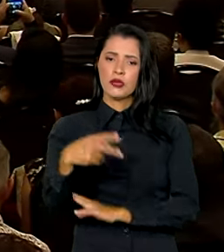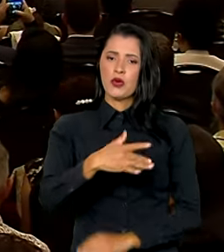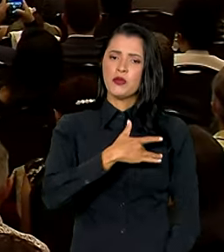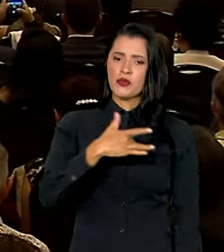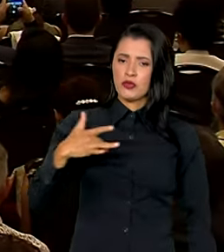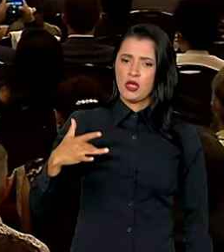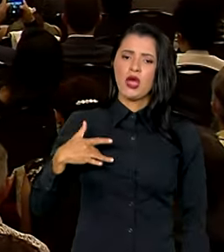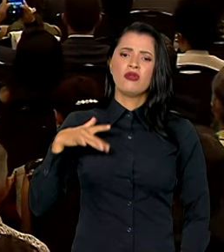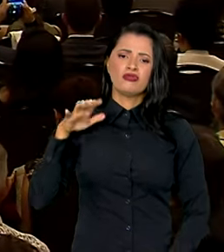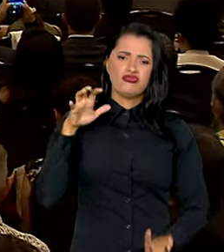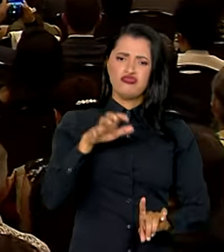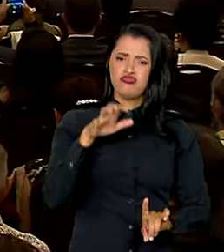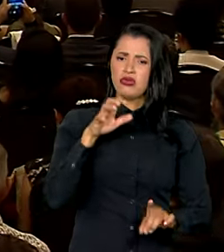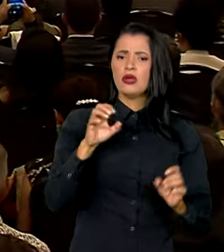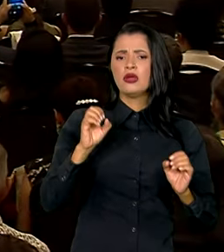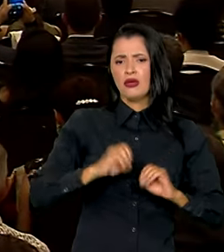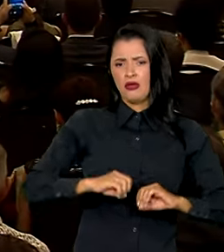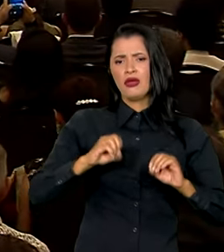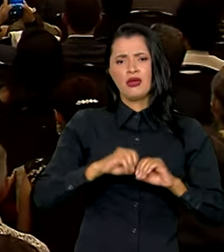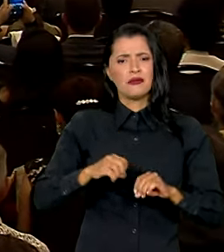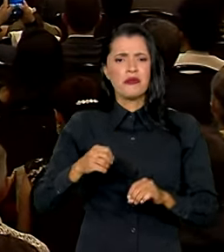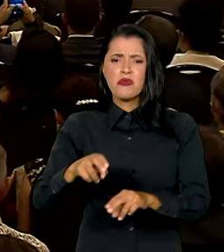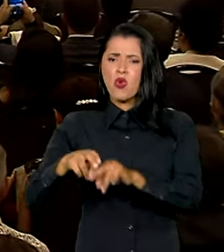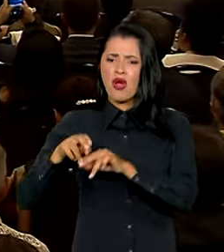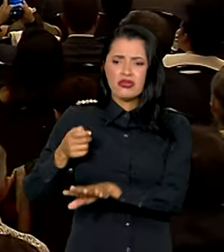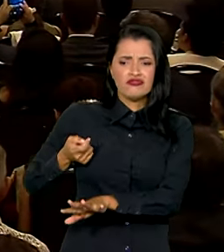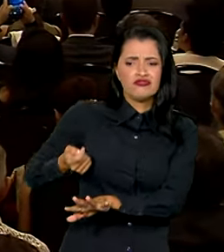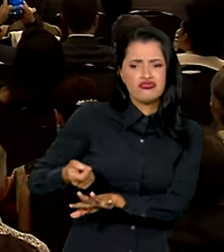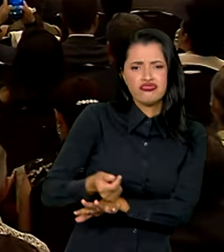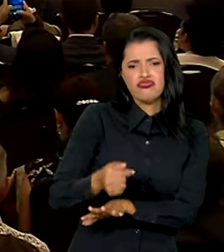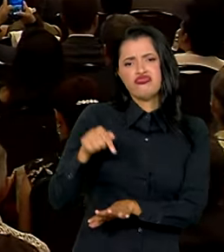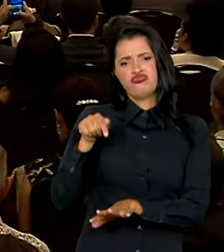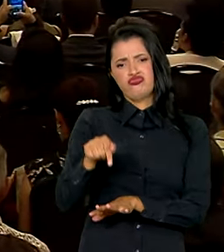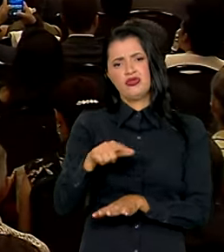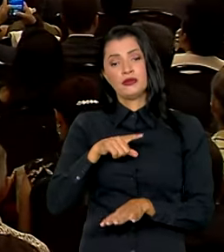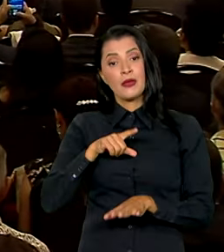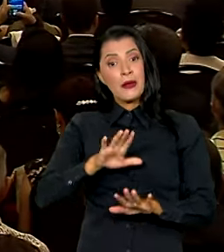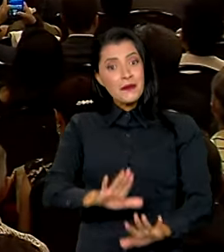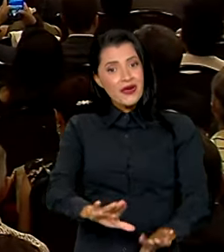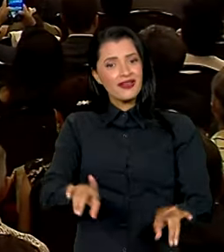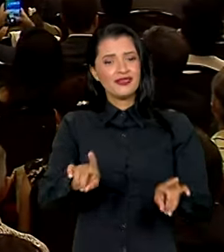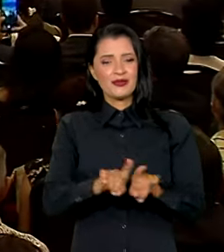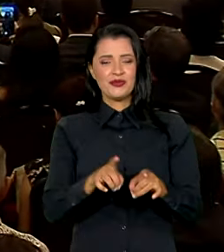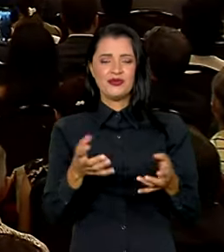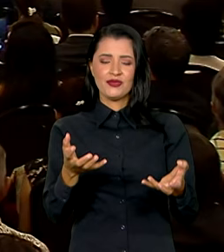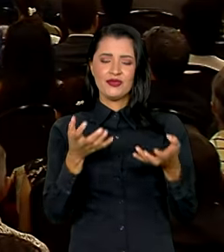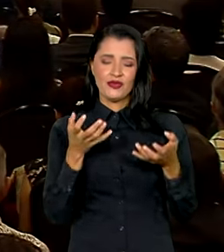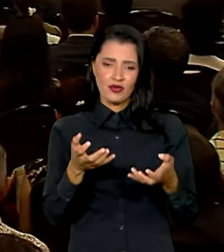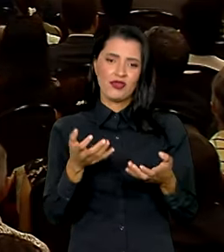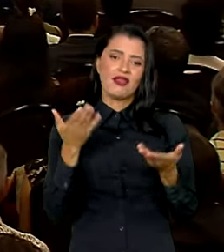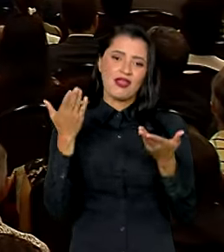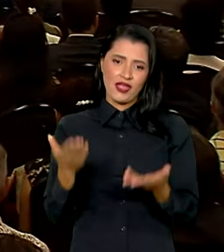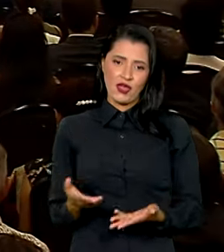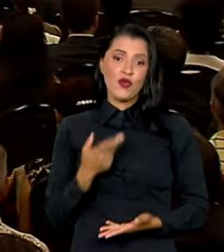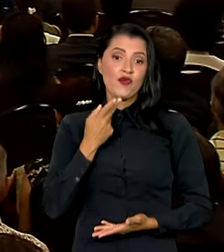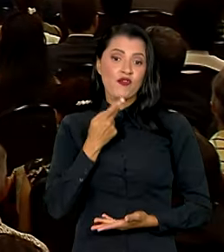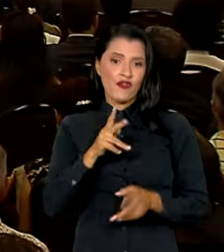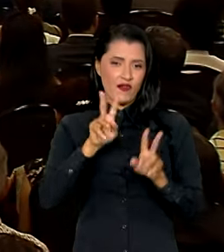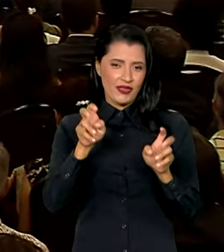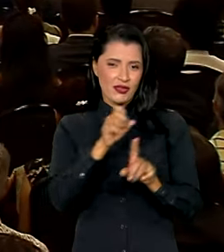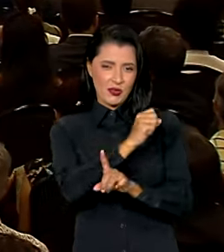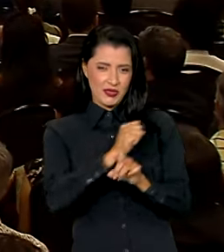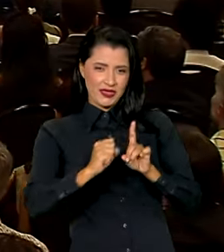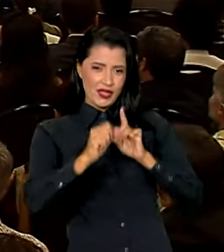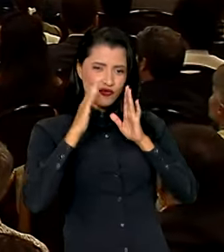são afetadas pela questão da desinformação. Mas eu queria também aqui fazer uma menção, falando da